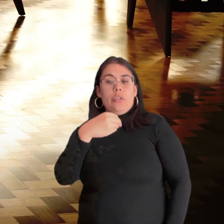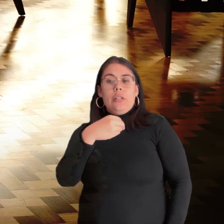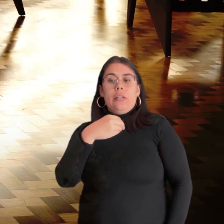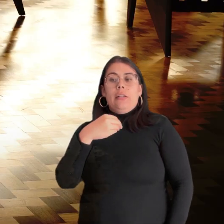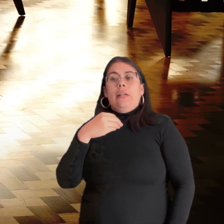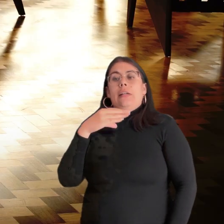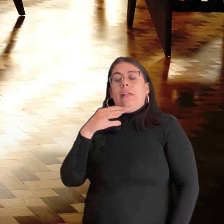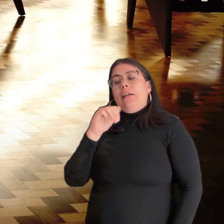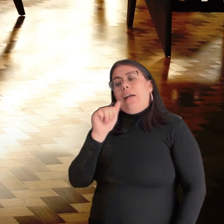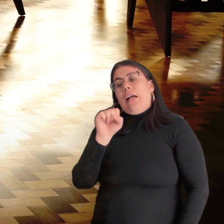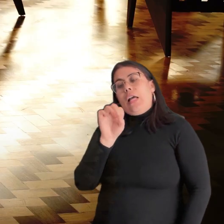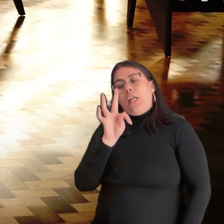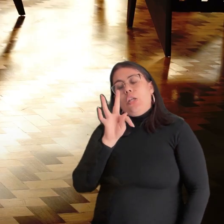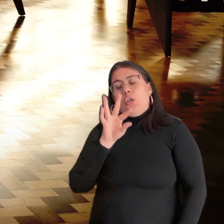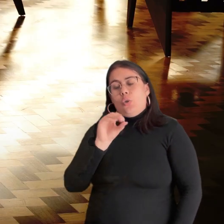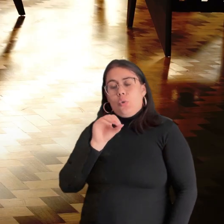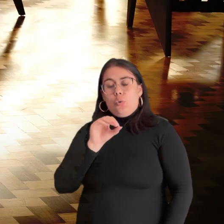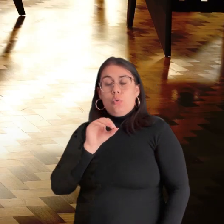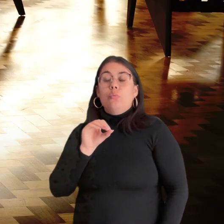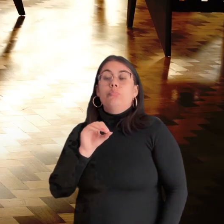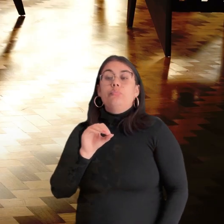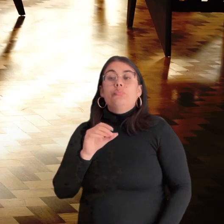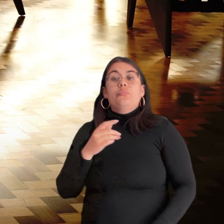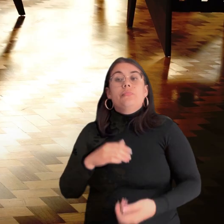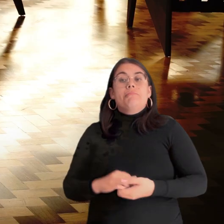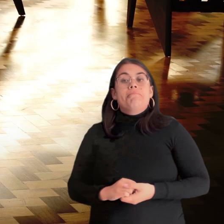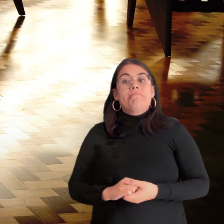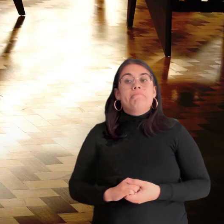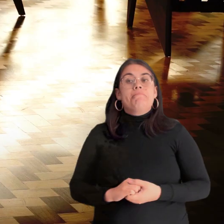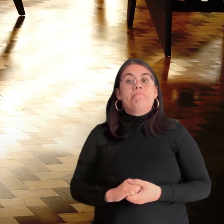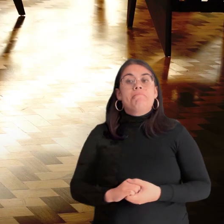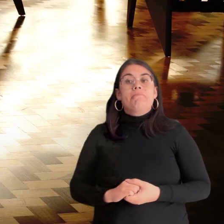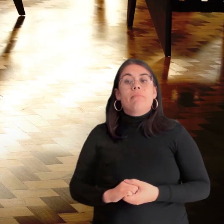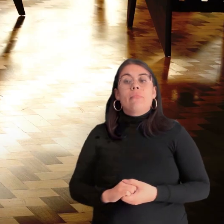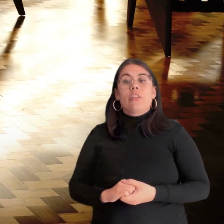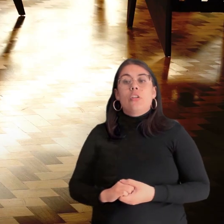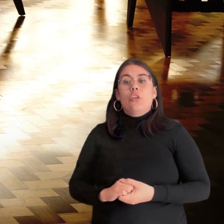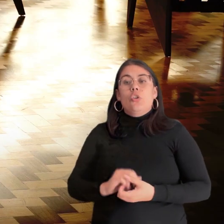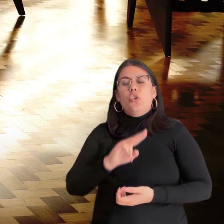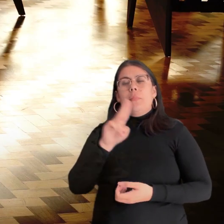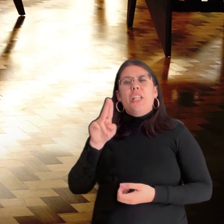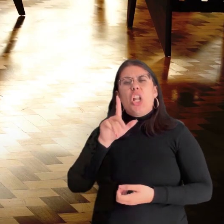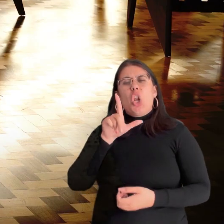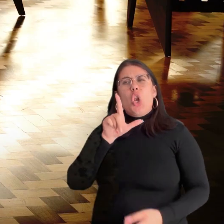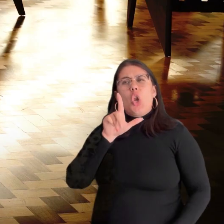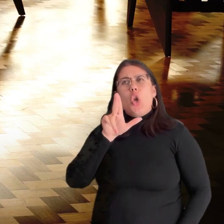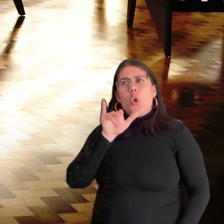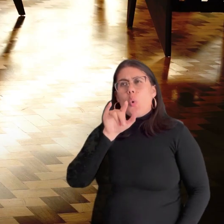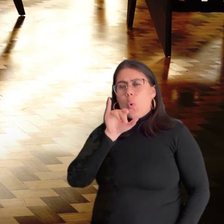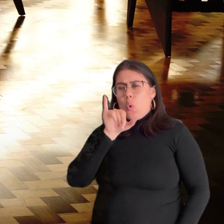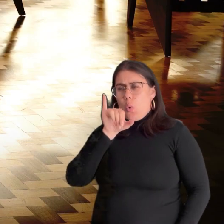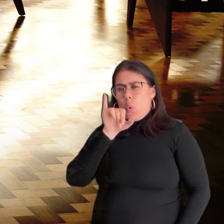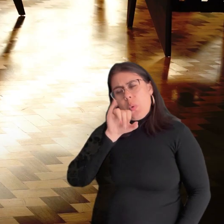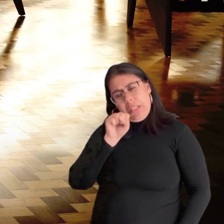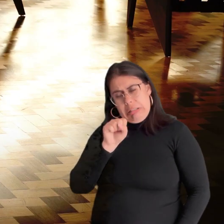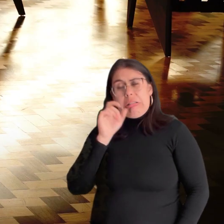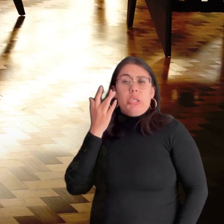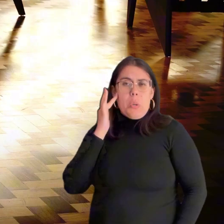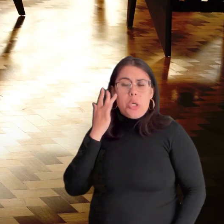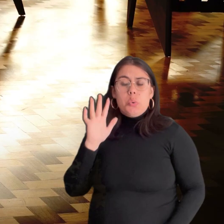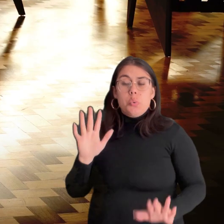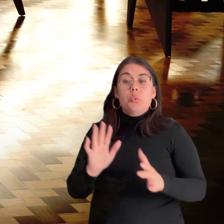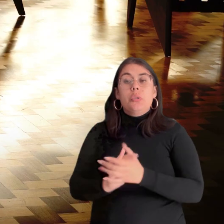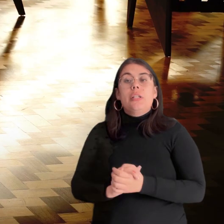E Luiz era o nome dele, eu acho. E ele estava morando lá ainda. E ele